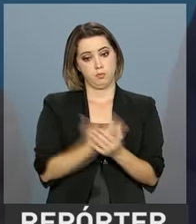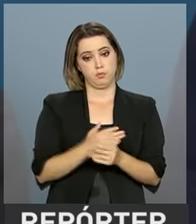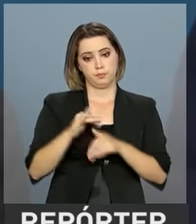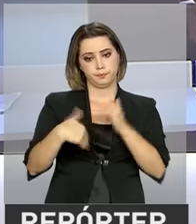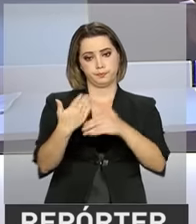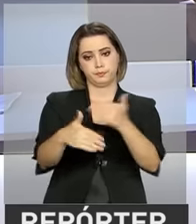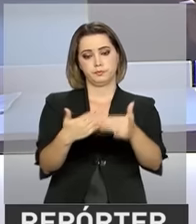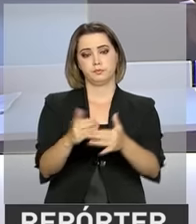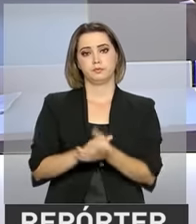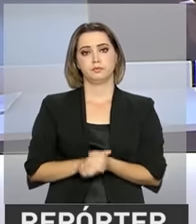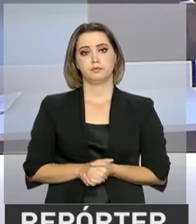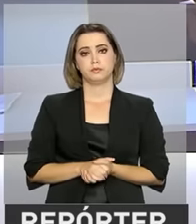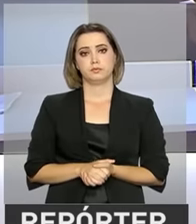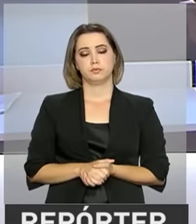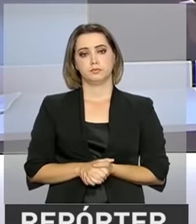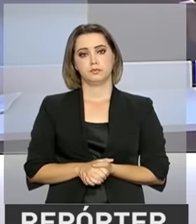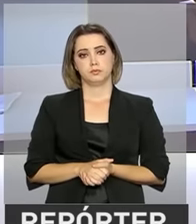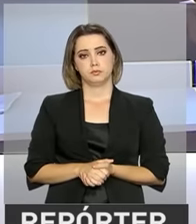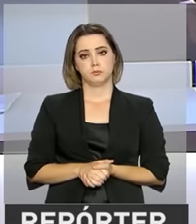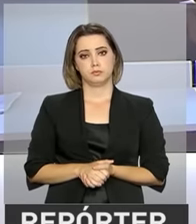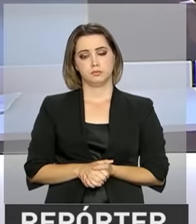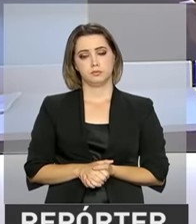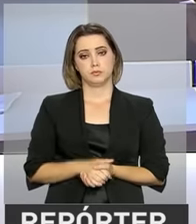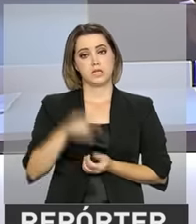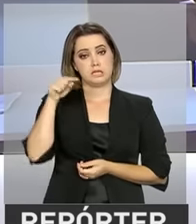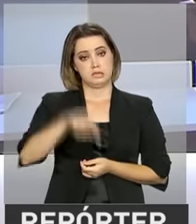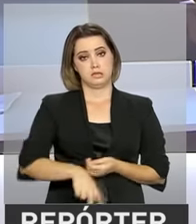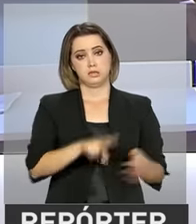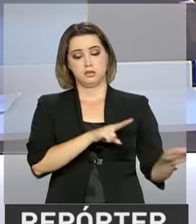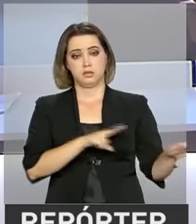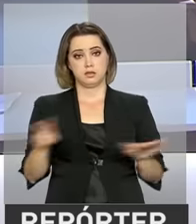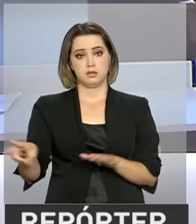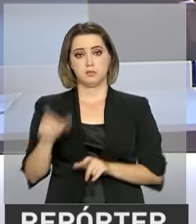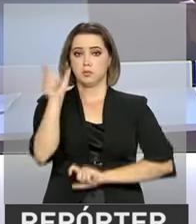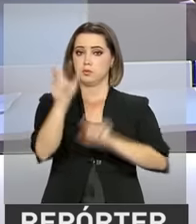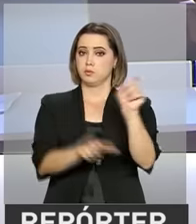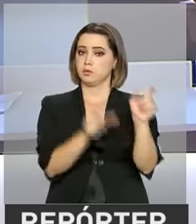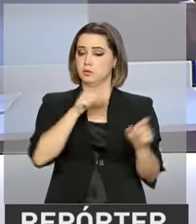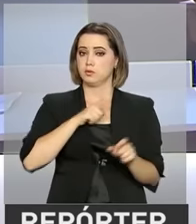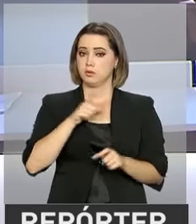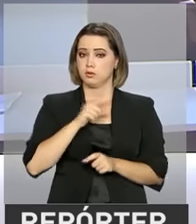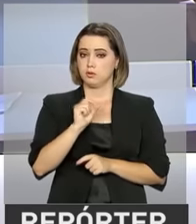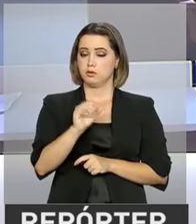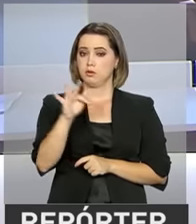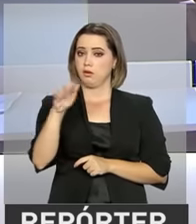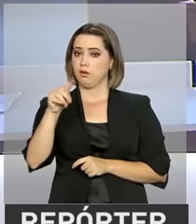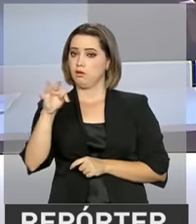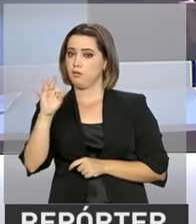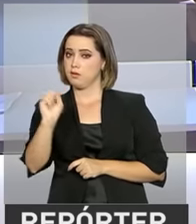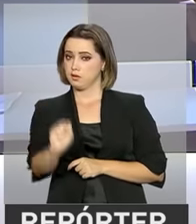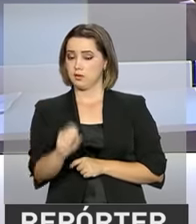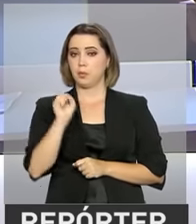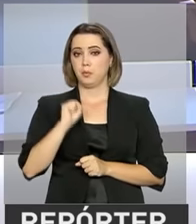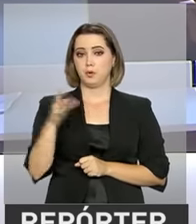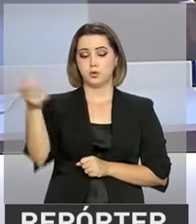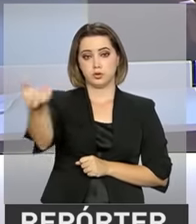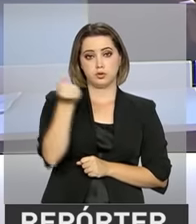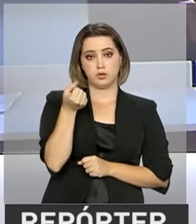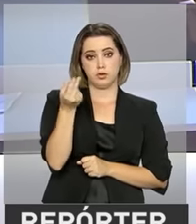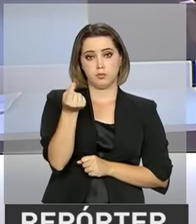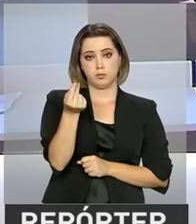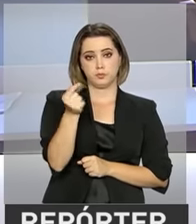próximos anos a partir desta semana trabalhadores que têm contas inativas do FGTS vão poder sacar o